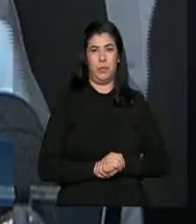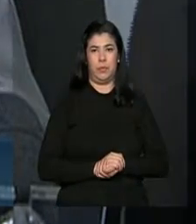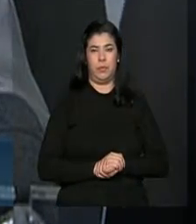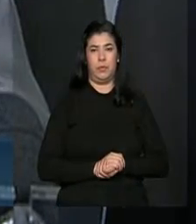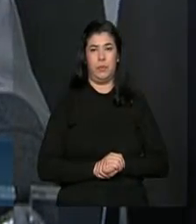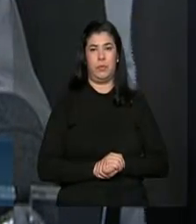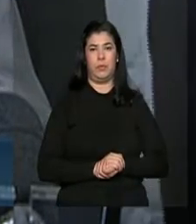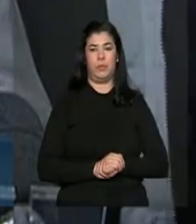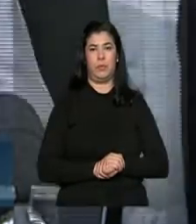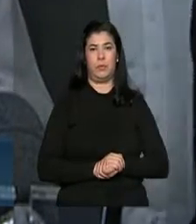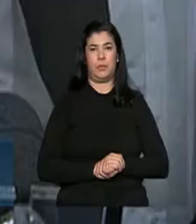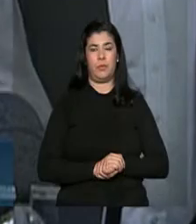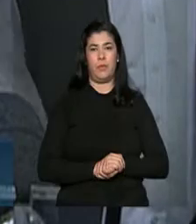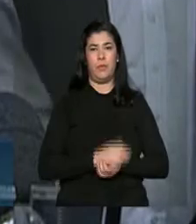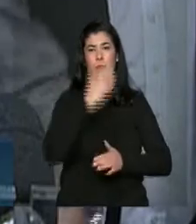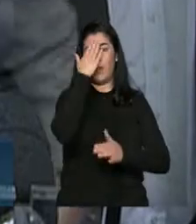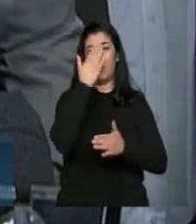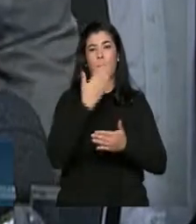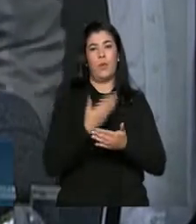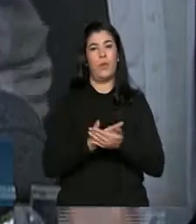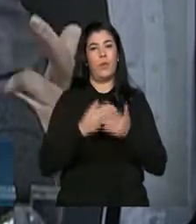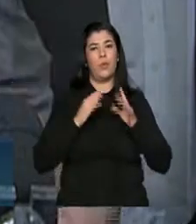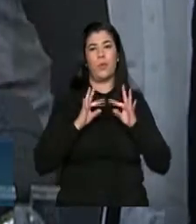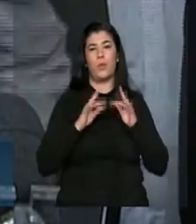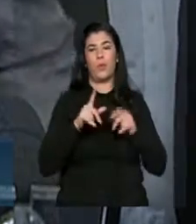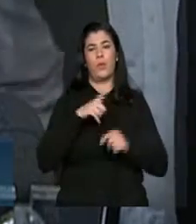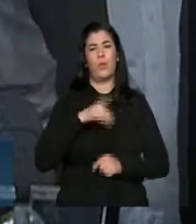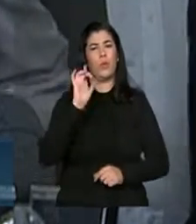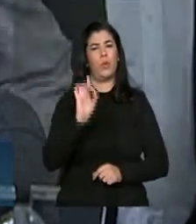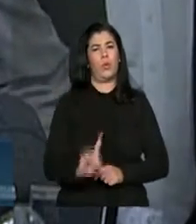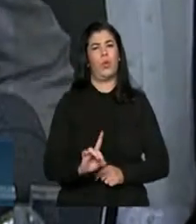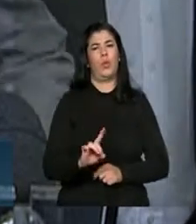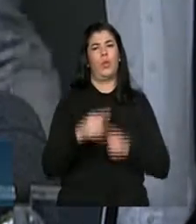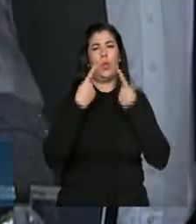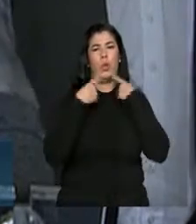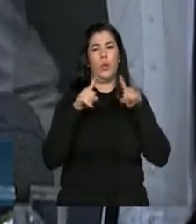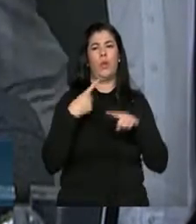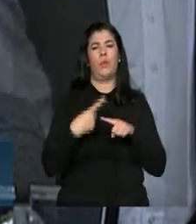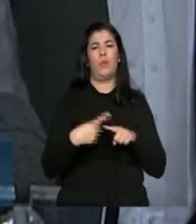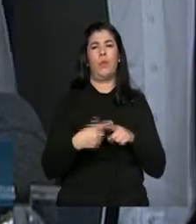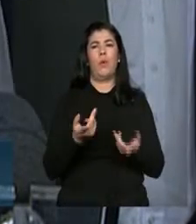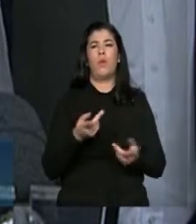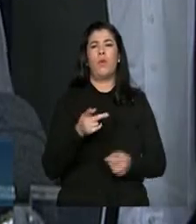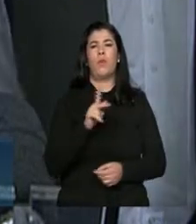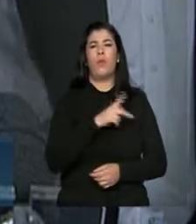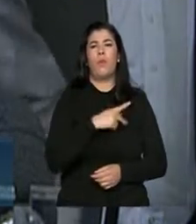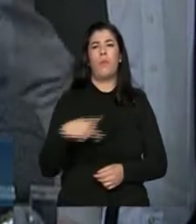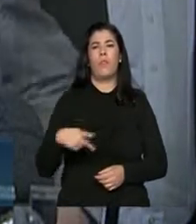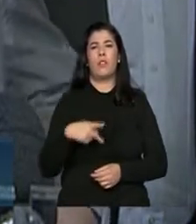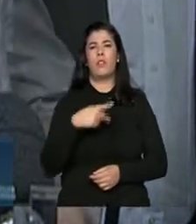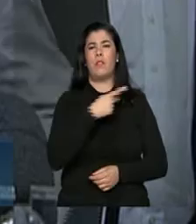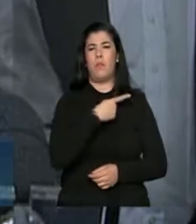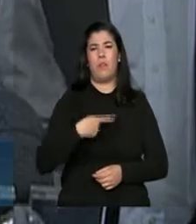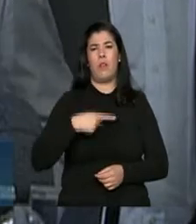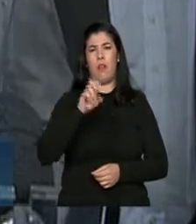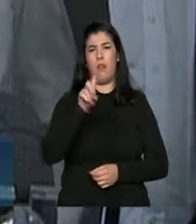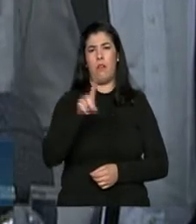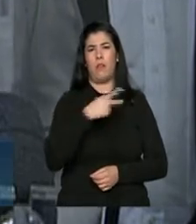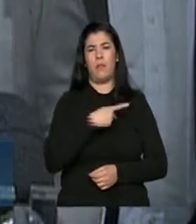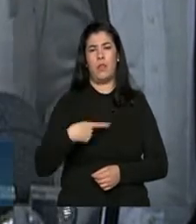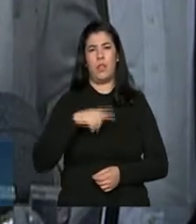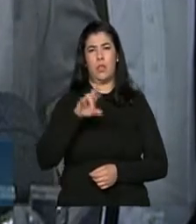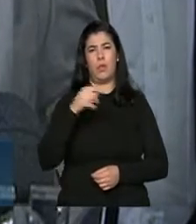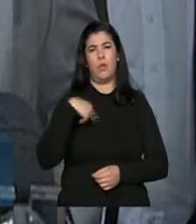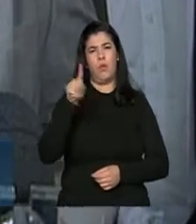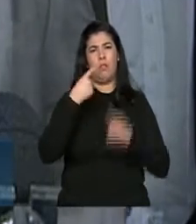Olha, eu acho que todo mundo tem direito de criticar, mais ainda o presidente Lula. Até porque ele é muito criticado, né, gente,